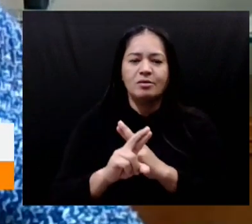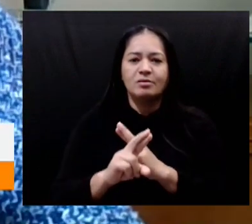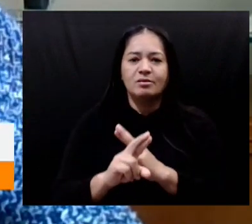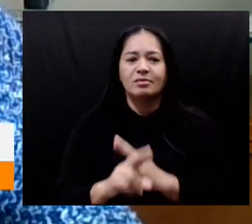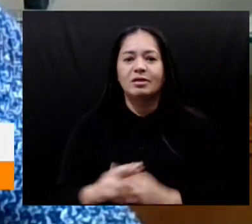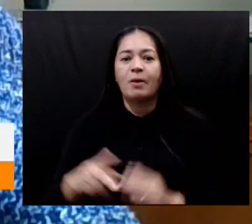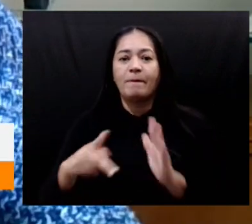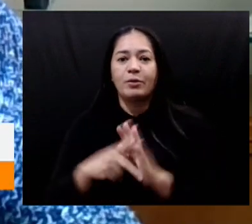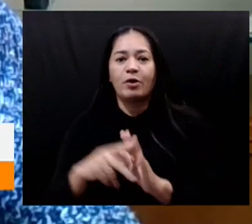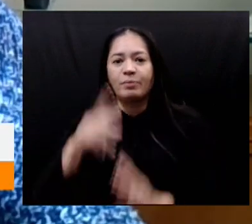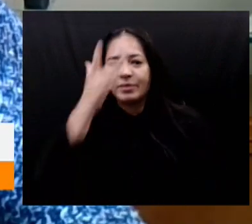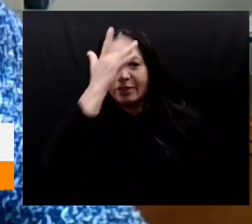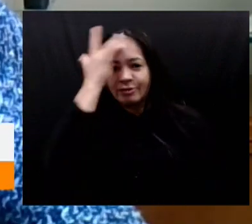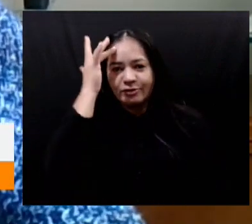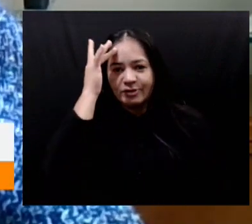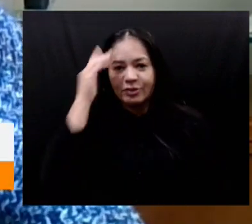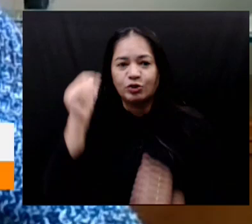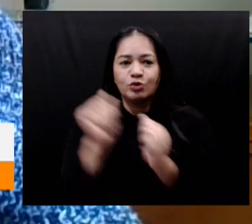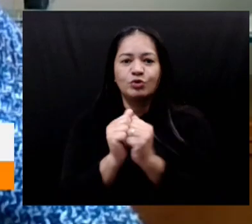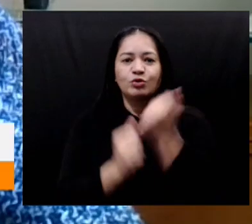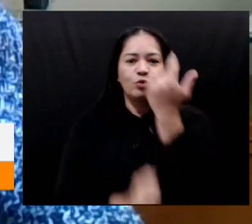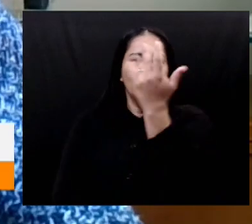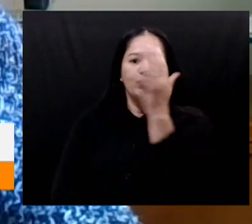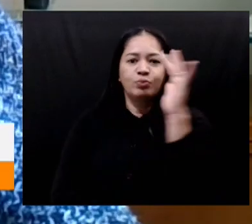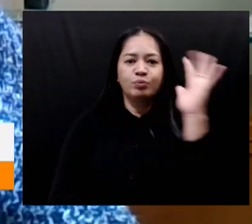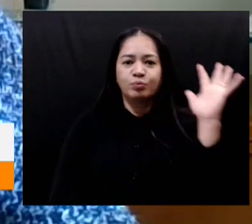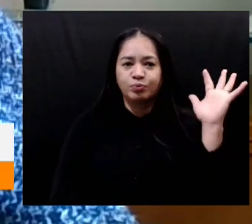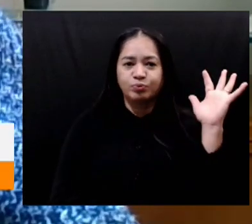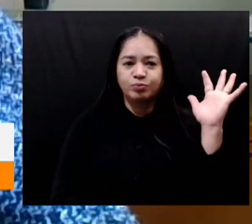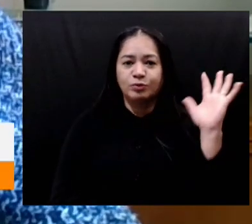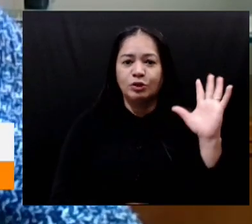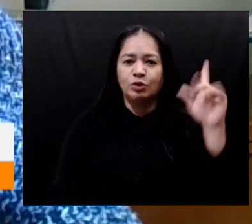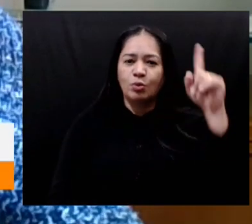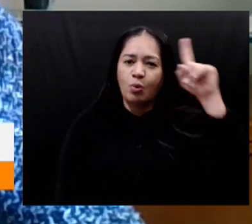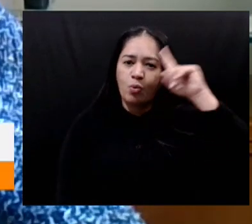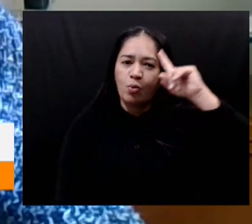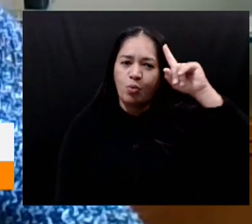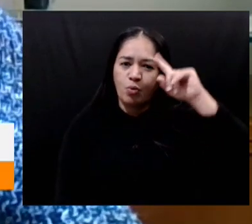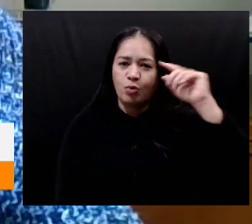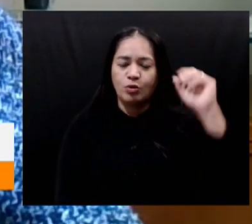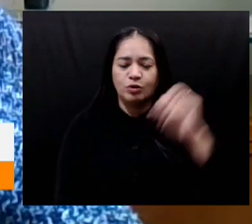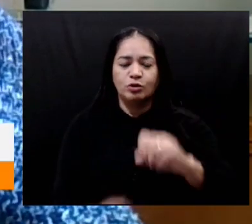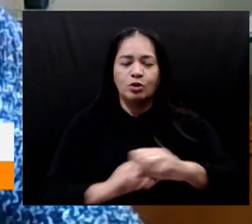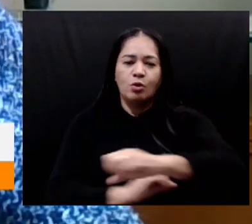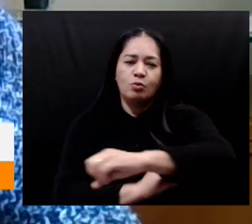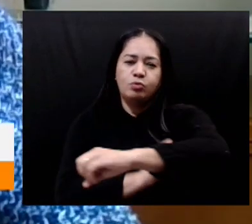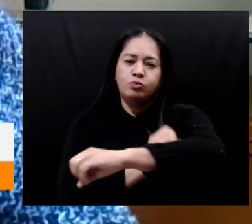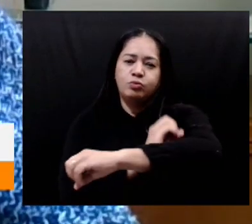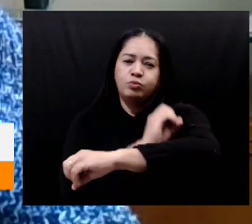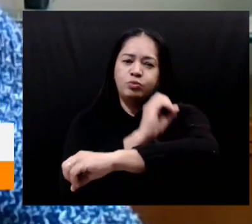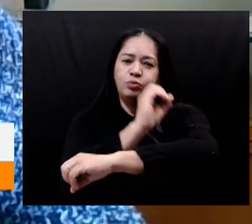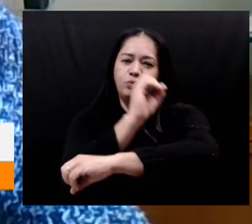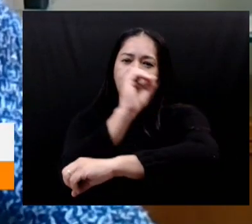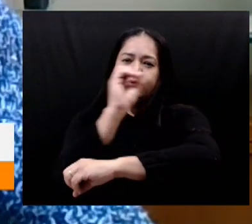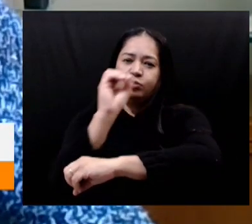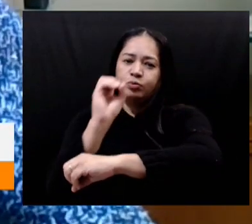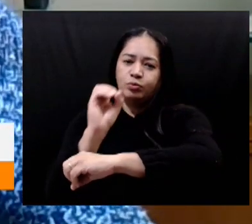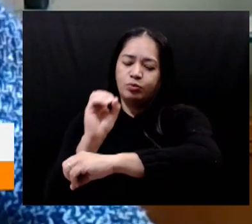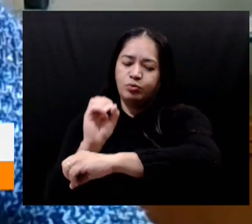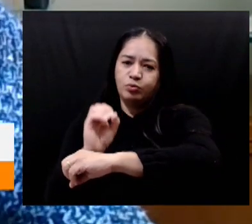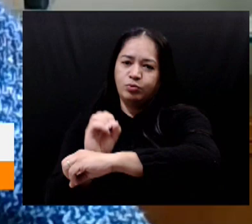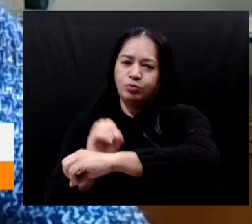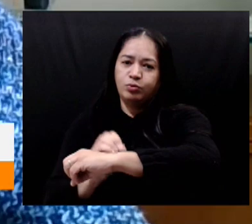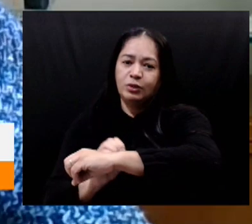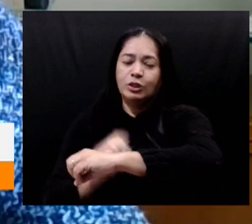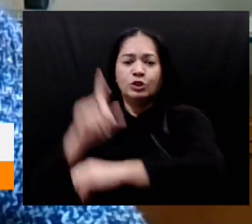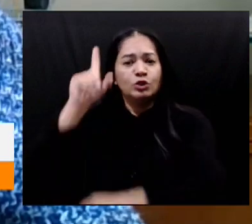a natureza. Uhum. Todos os dias o sol nasce e se põe, e isso garante a vida no